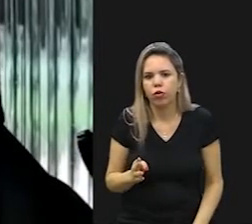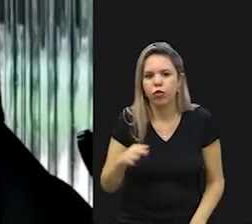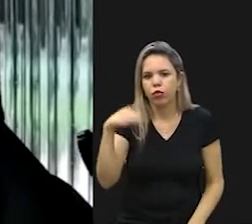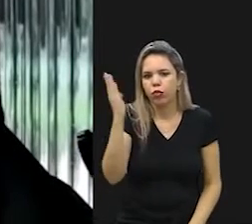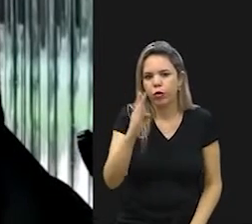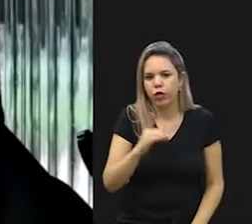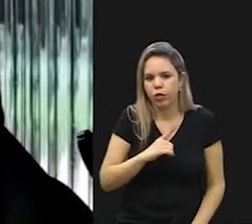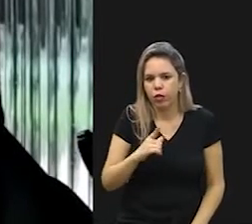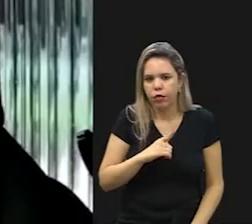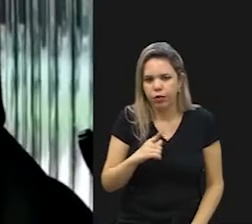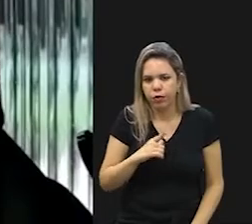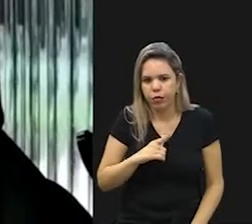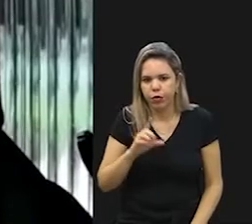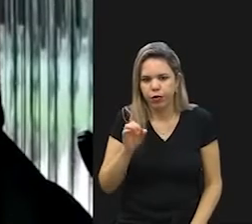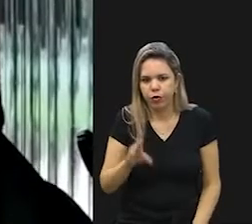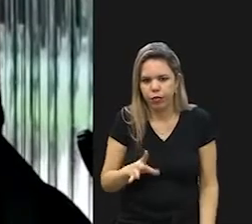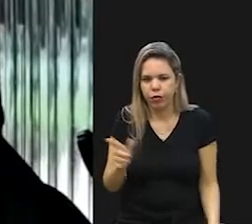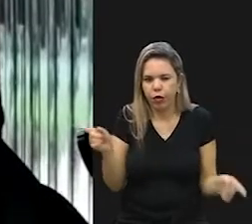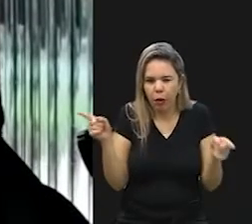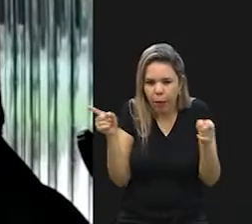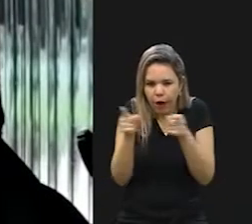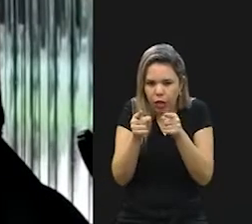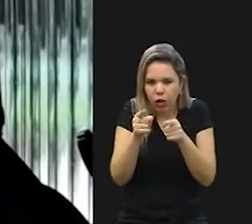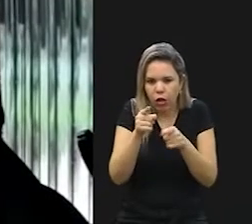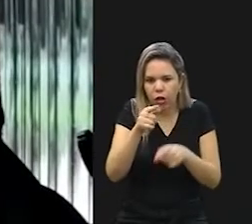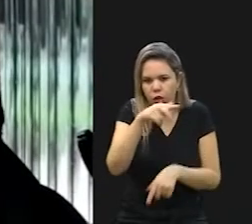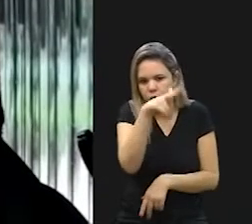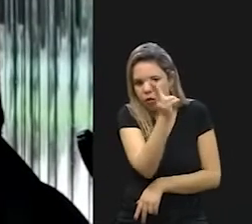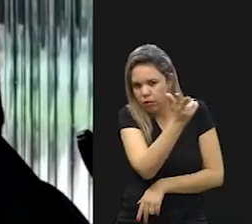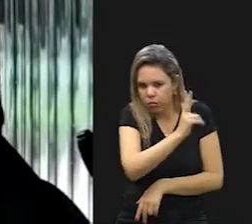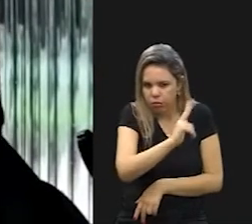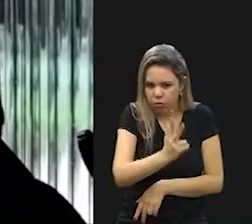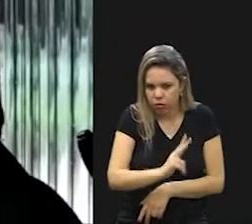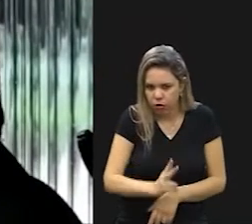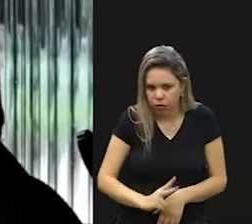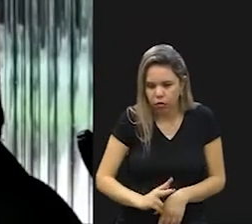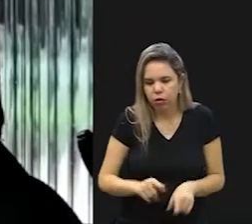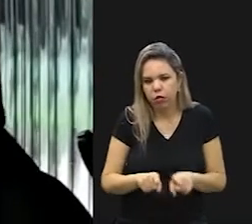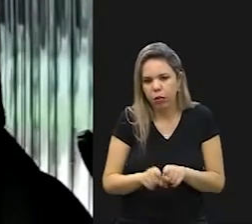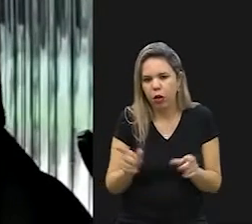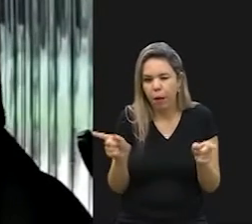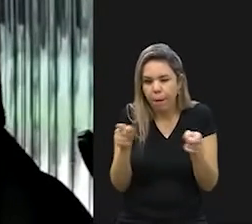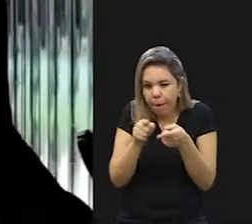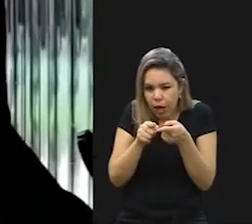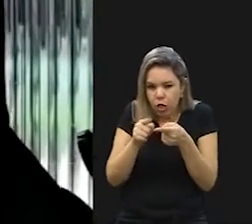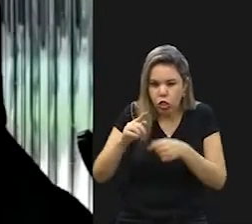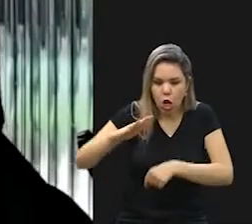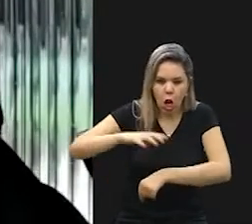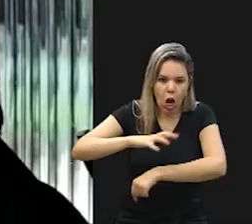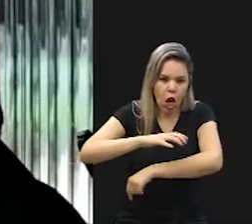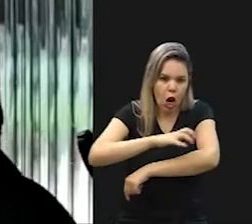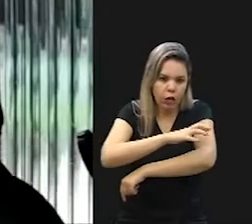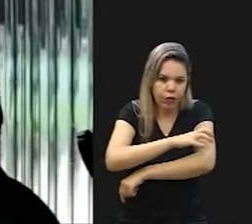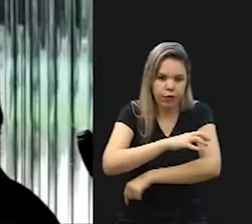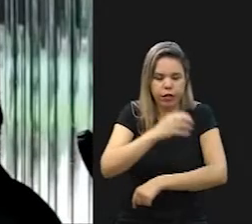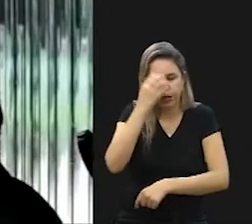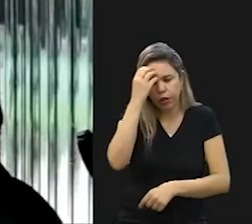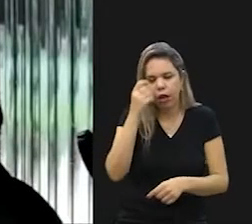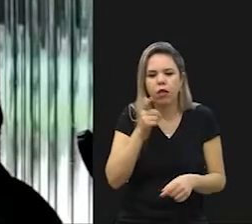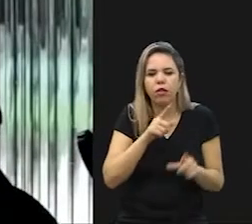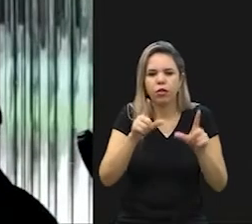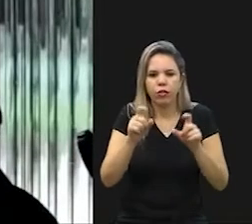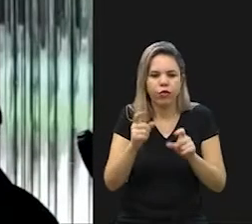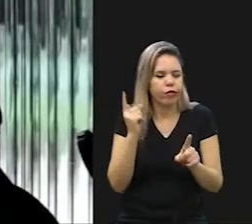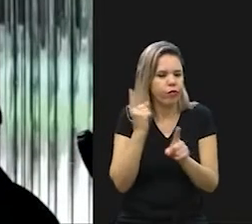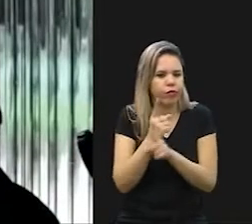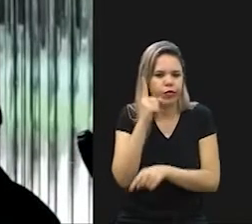tem não só o menor lagarto, como o menor anfíbio. Eu não fotografei eles, porque eles são espécies ainda mais difíceis de